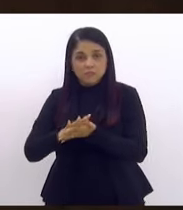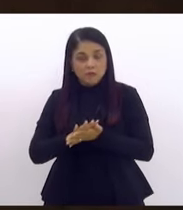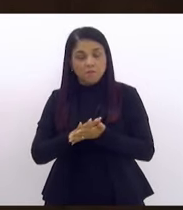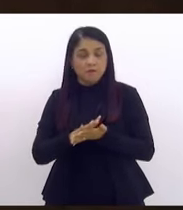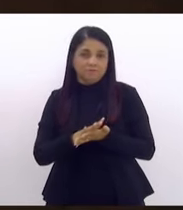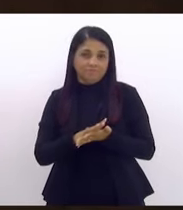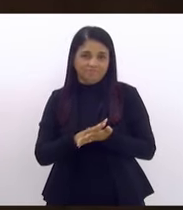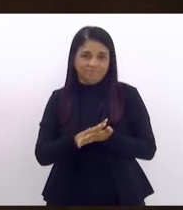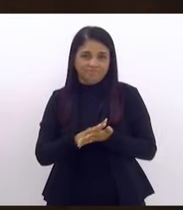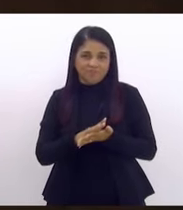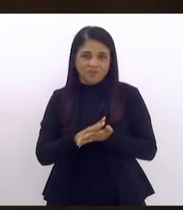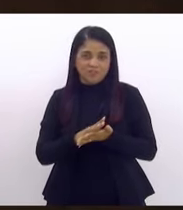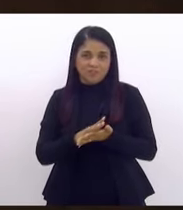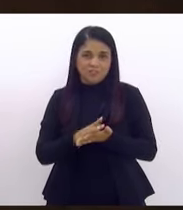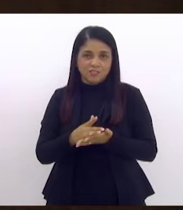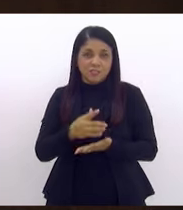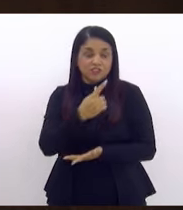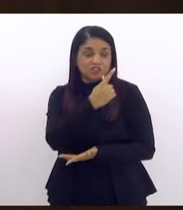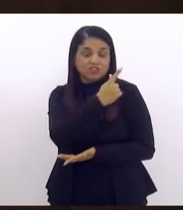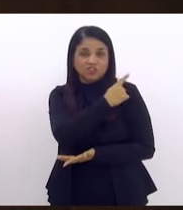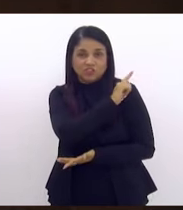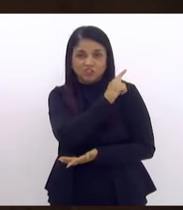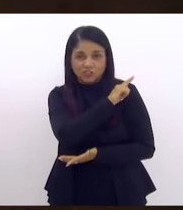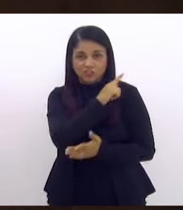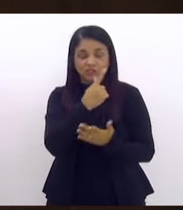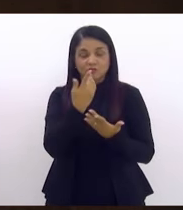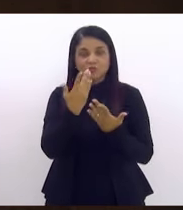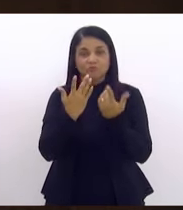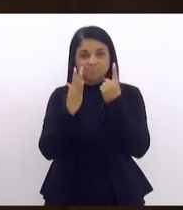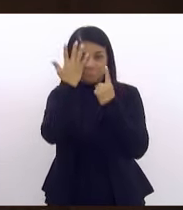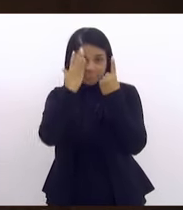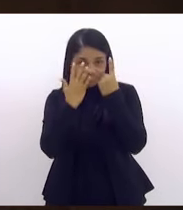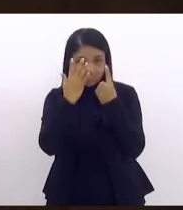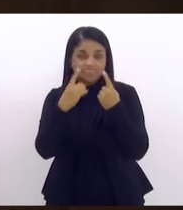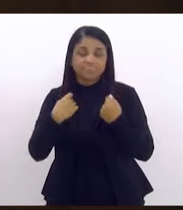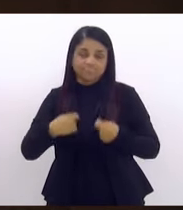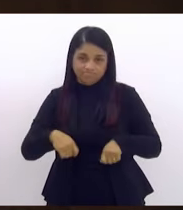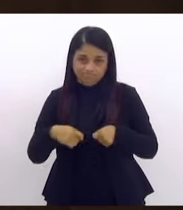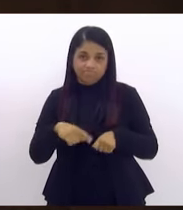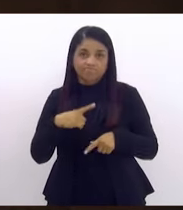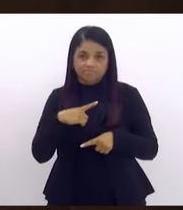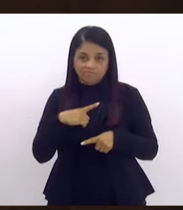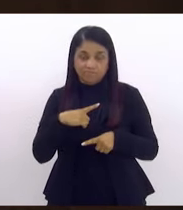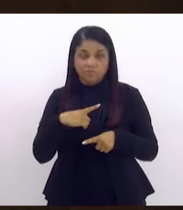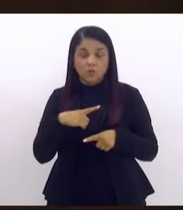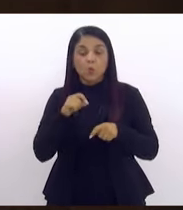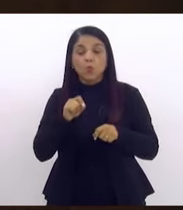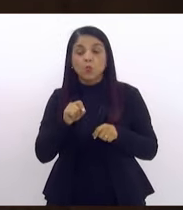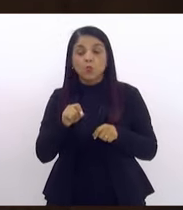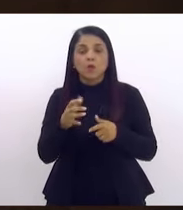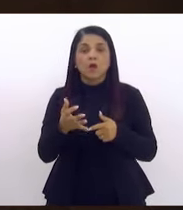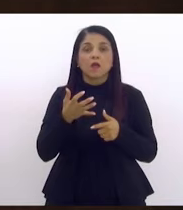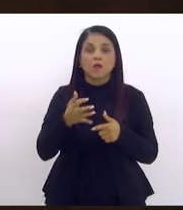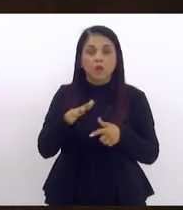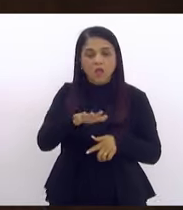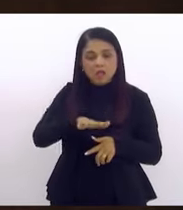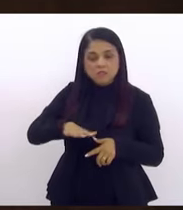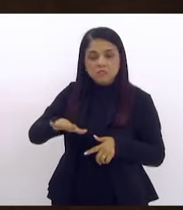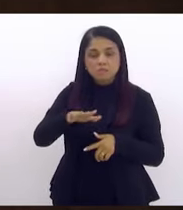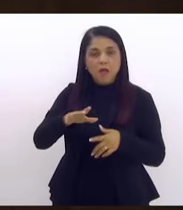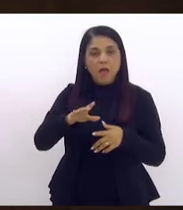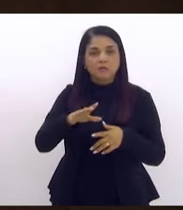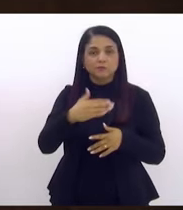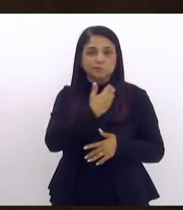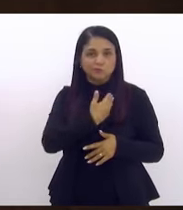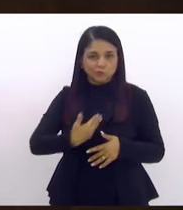ali a gestão do carnaval. A única coisa que se pretende é que aquele espaço público, que é do